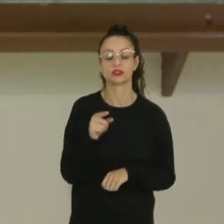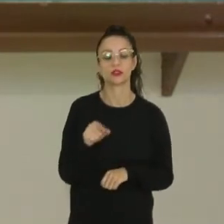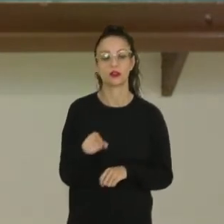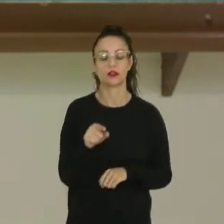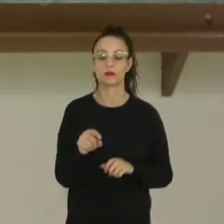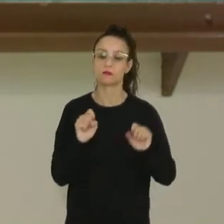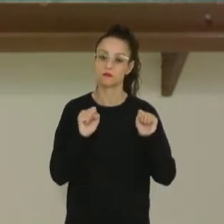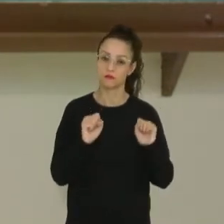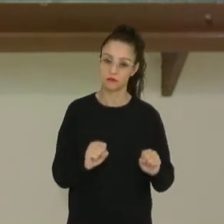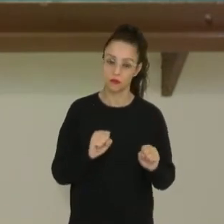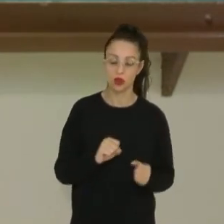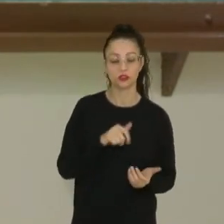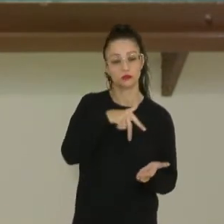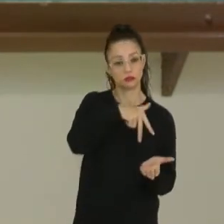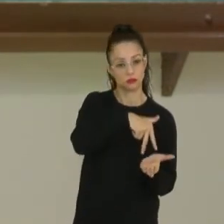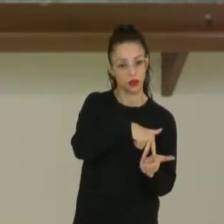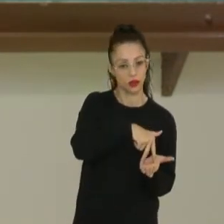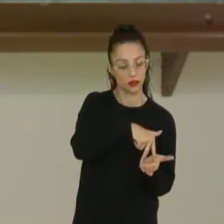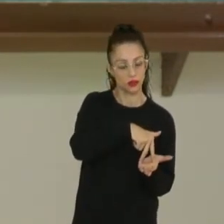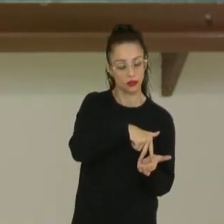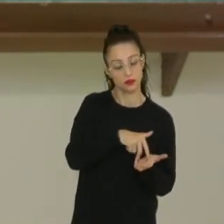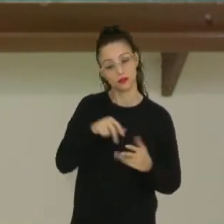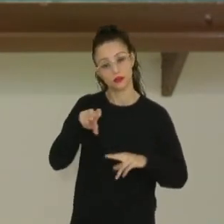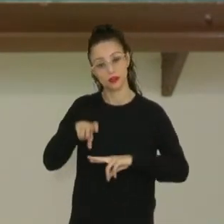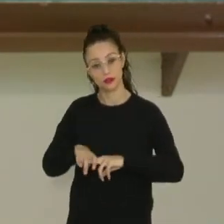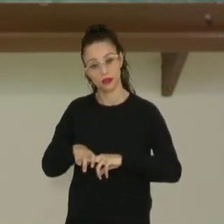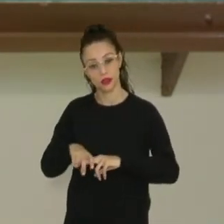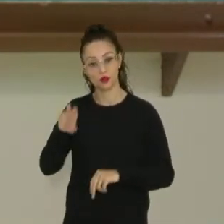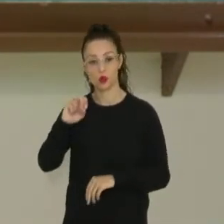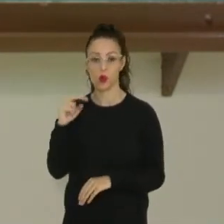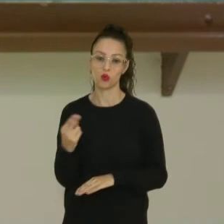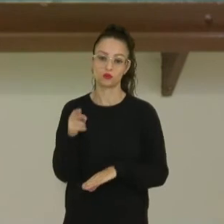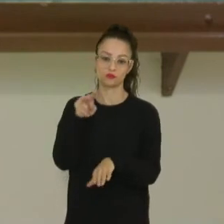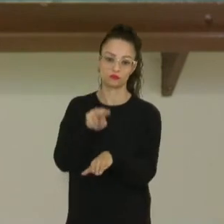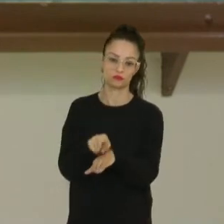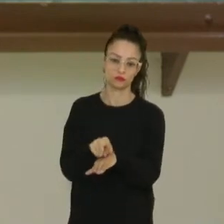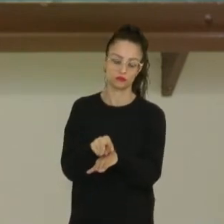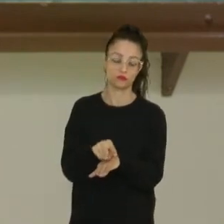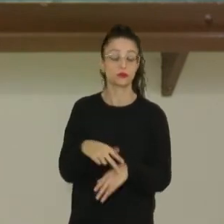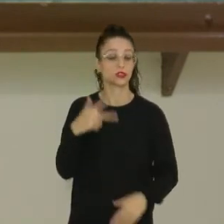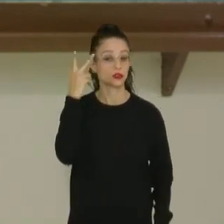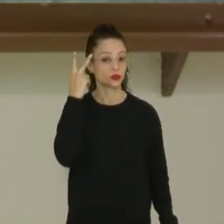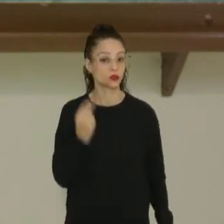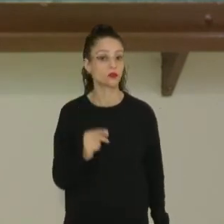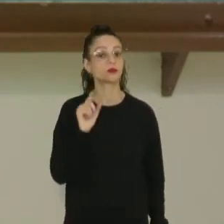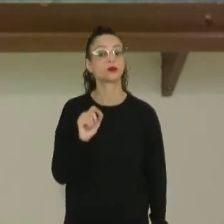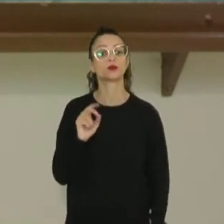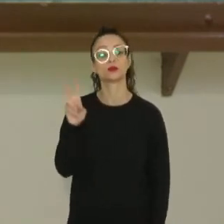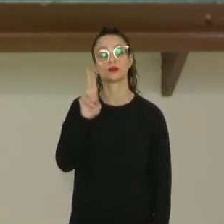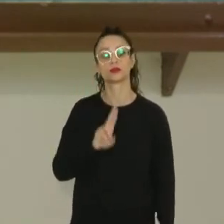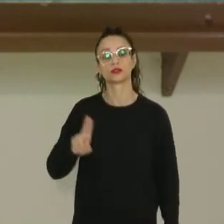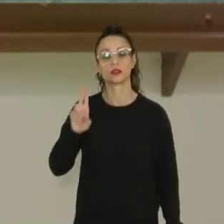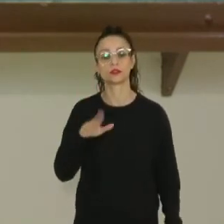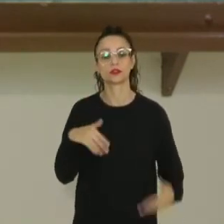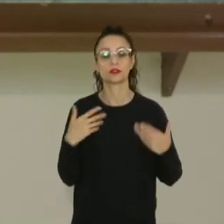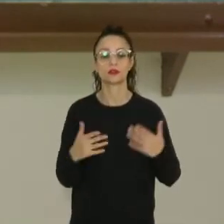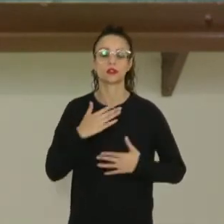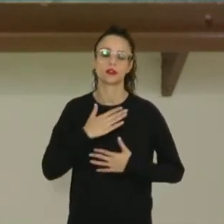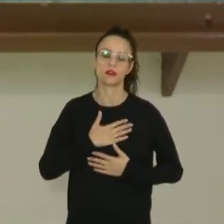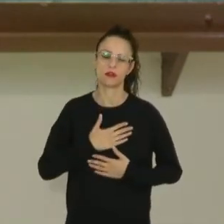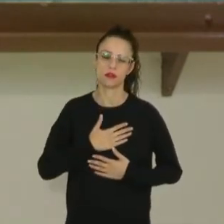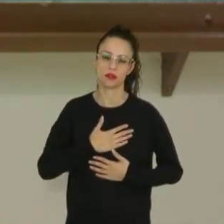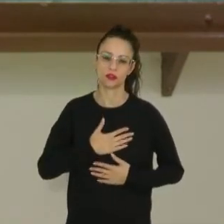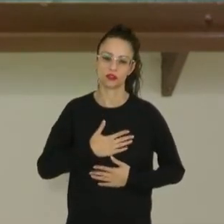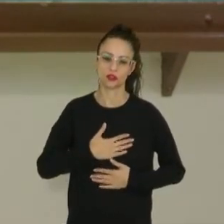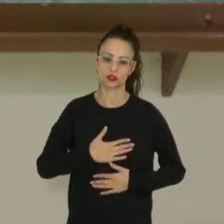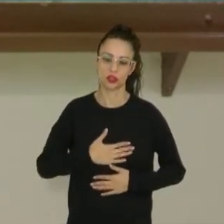pode ser feita tanto em pé, né, sentado ou deitado. Normalmente é utilizado, né, quando se vai relaxar